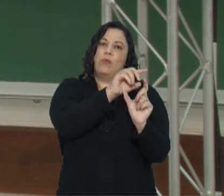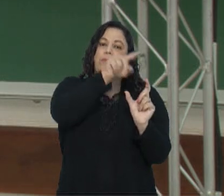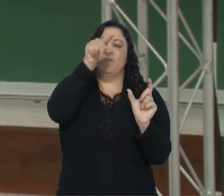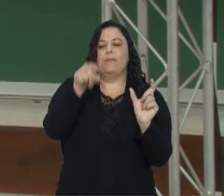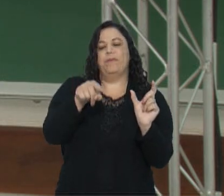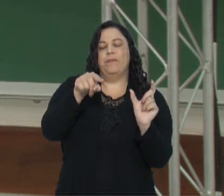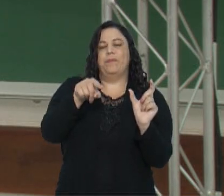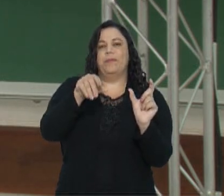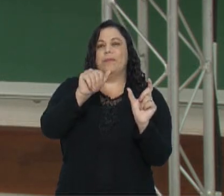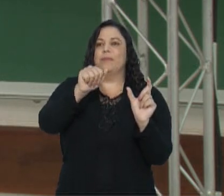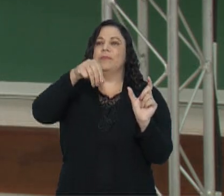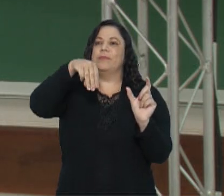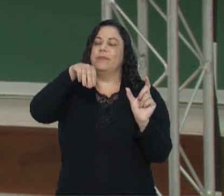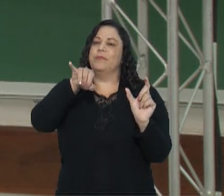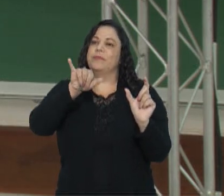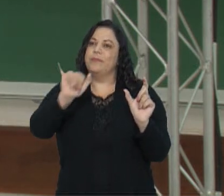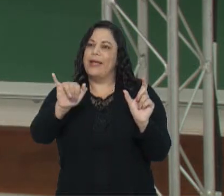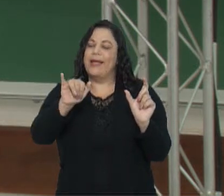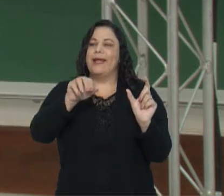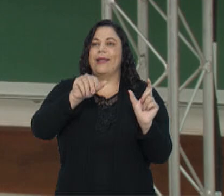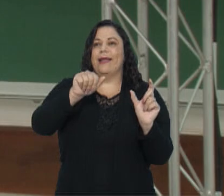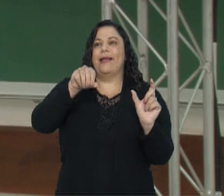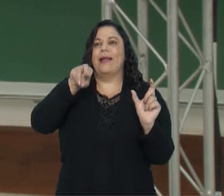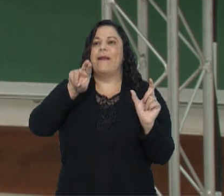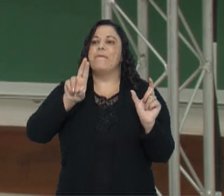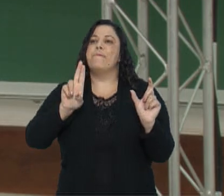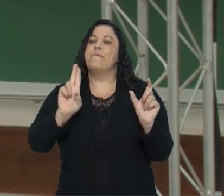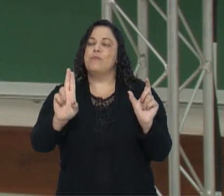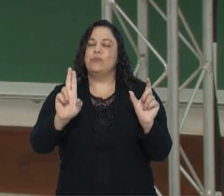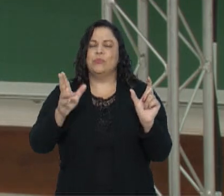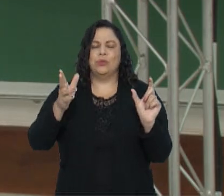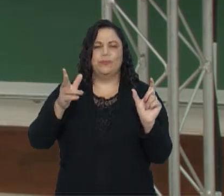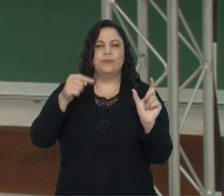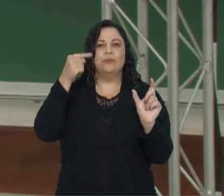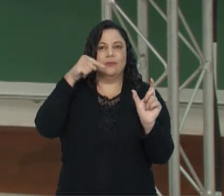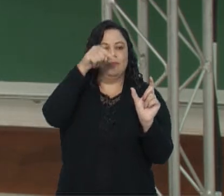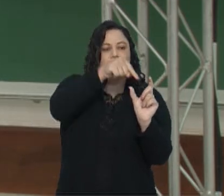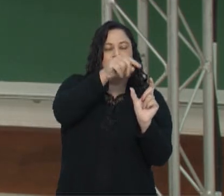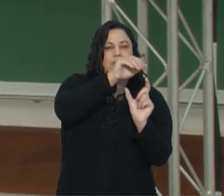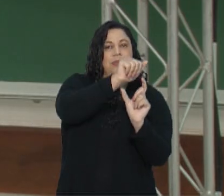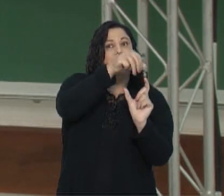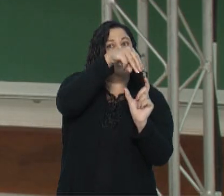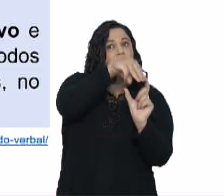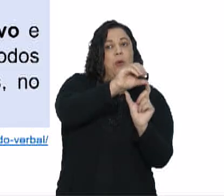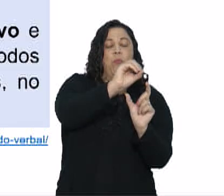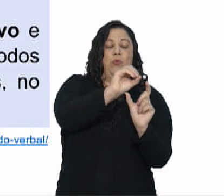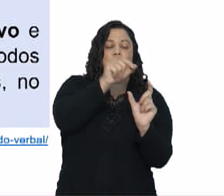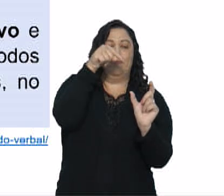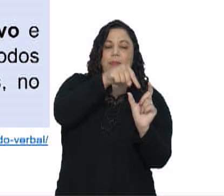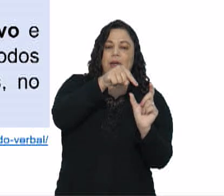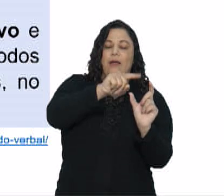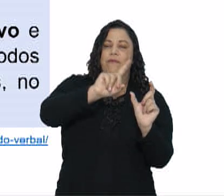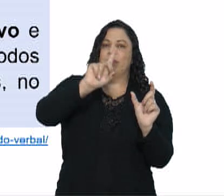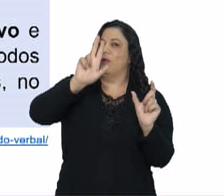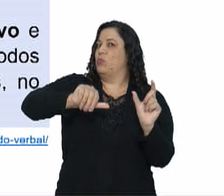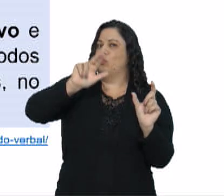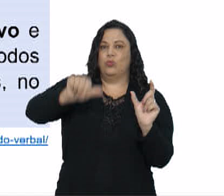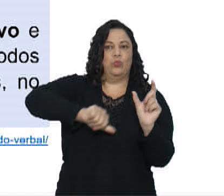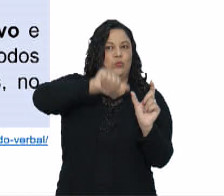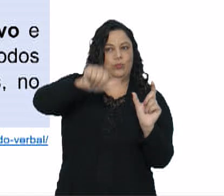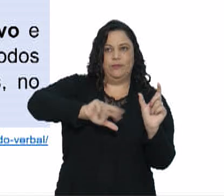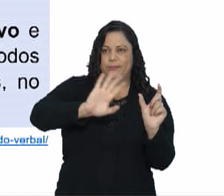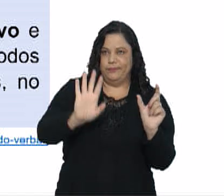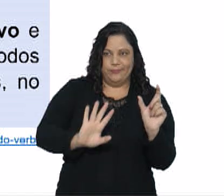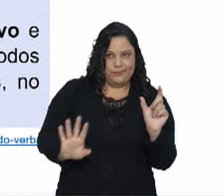Então, ó, permanece em tudo. Pode colocar o tempo que vocês quiserem, não altera, tá? Temos também ali